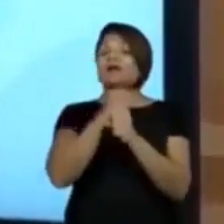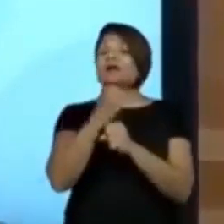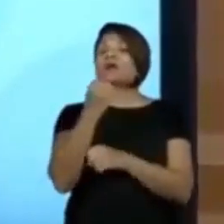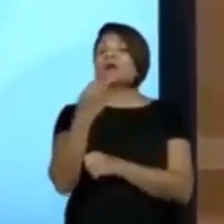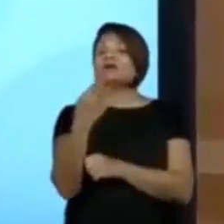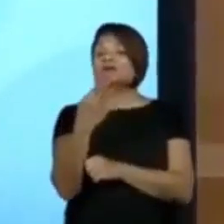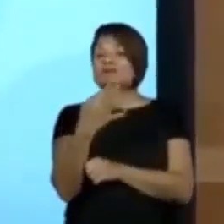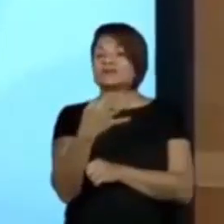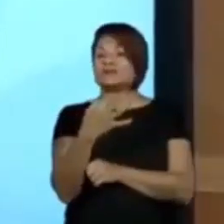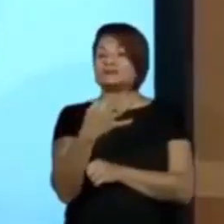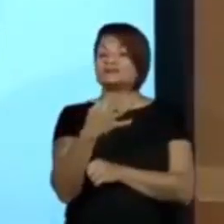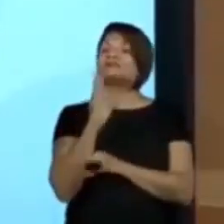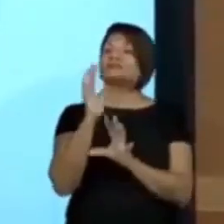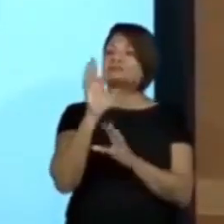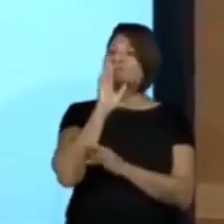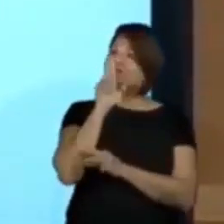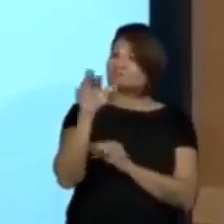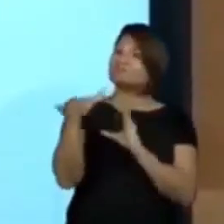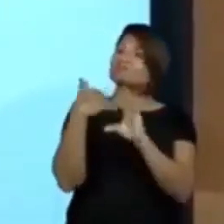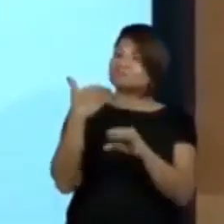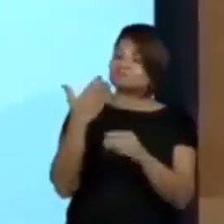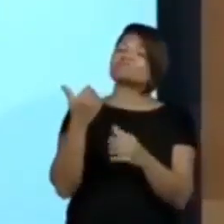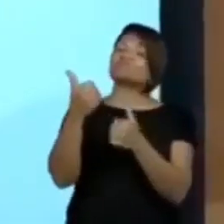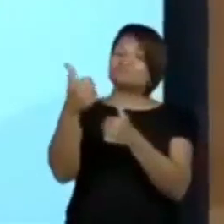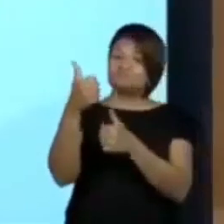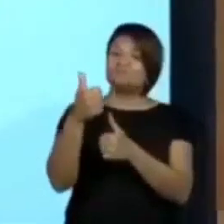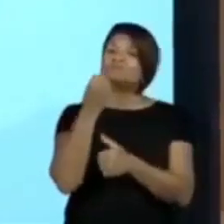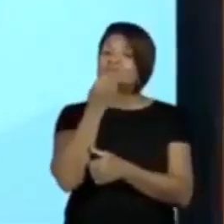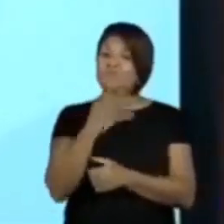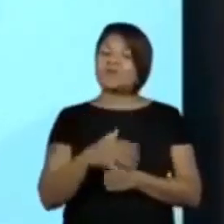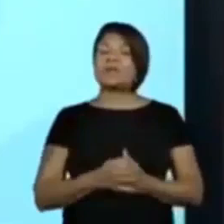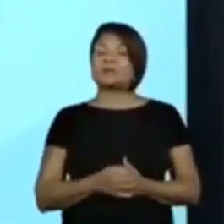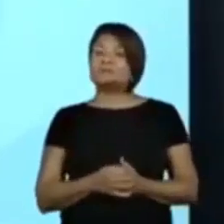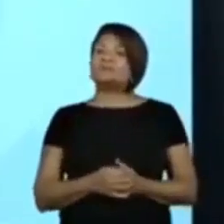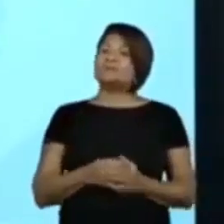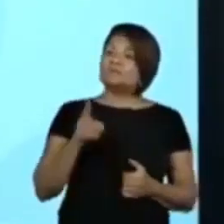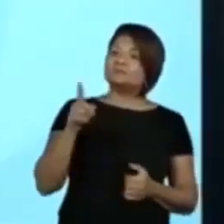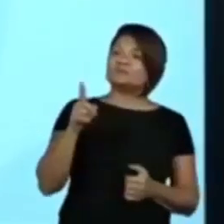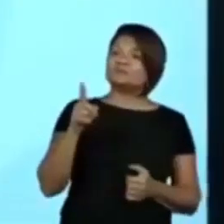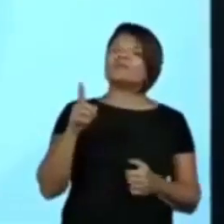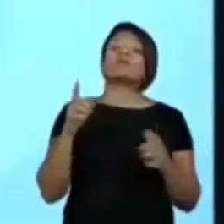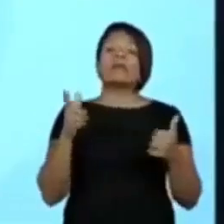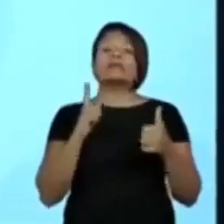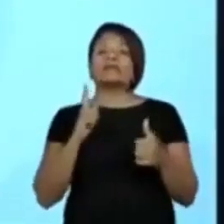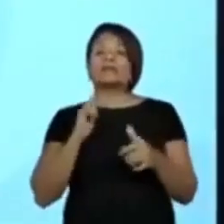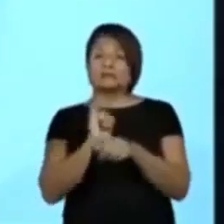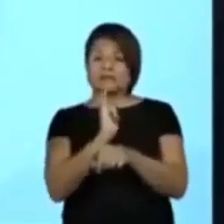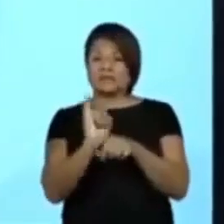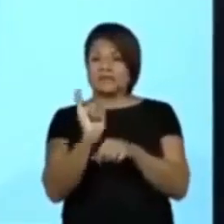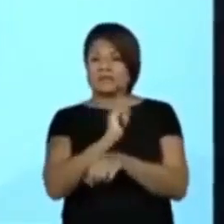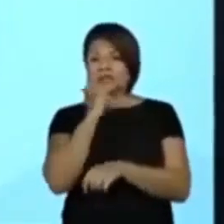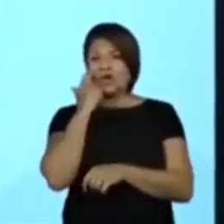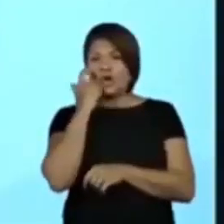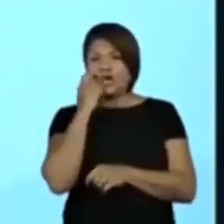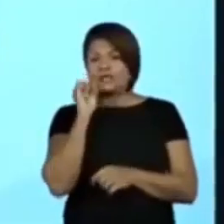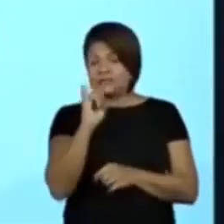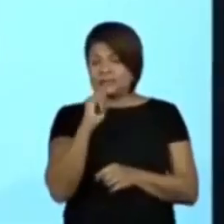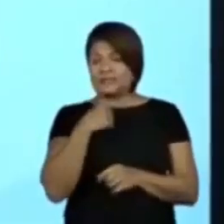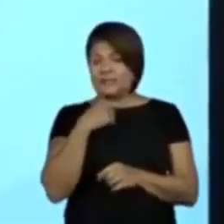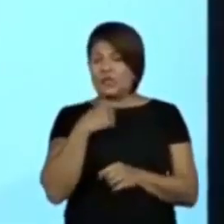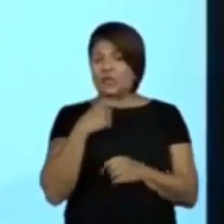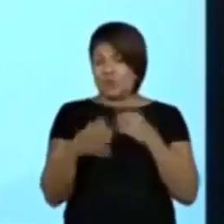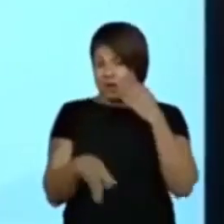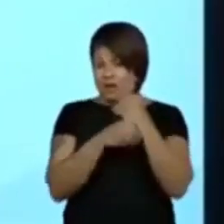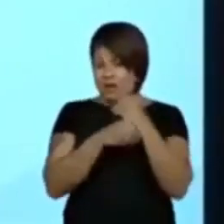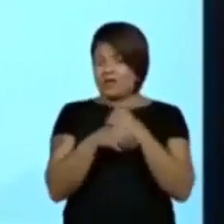colocando ali, né, a resposta. Muito bem. E mais do que a resposta, é a gente também pensar na estratégia. Se eu acrescentar